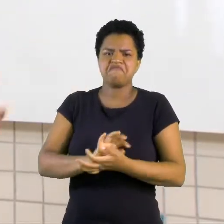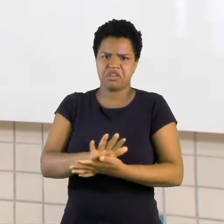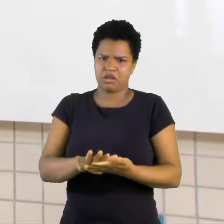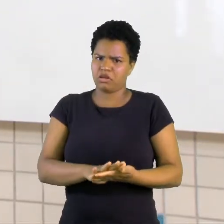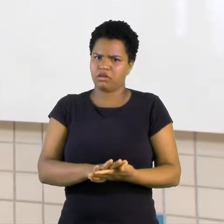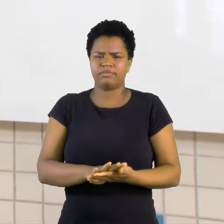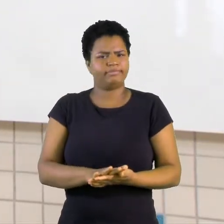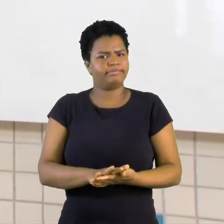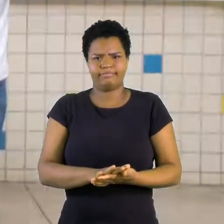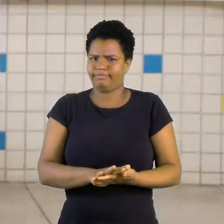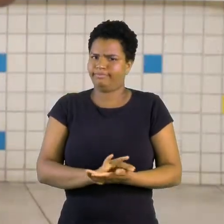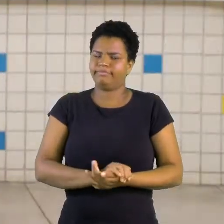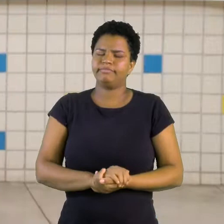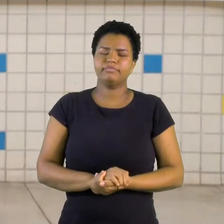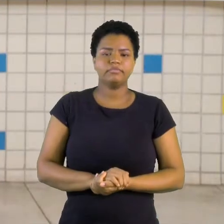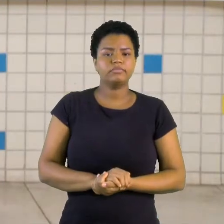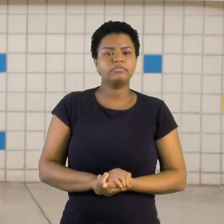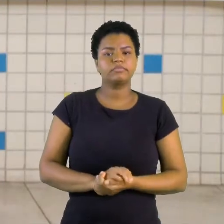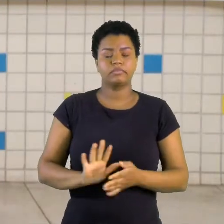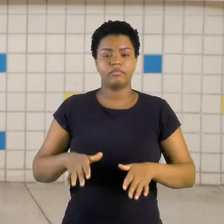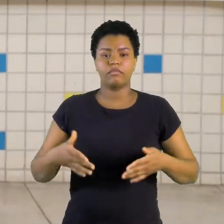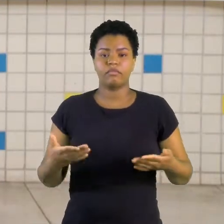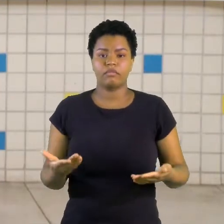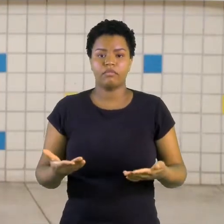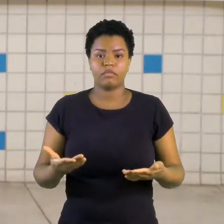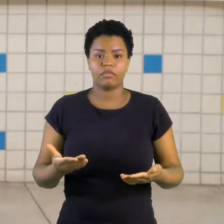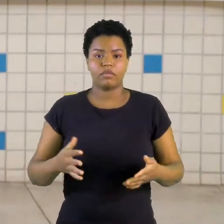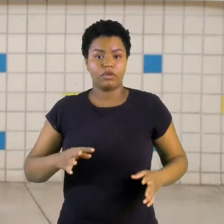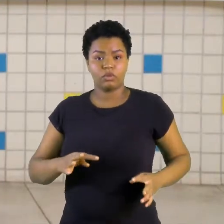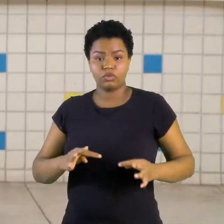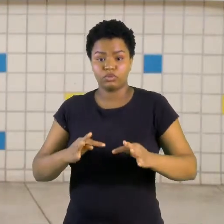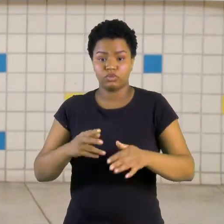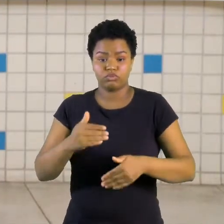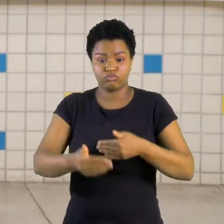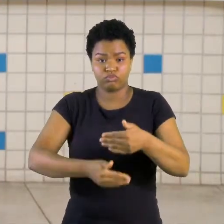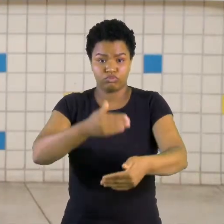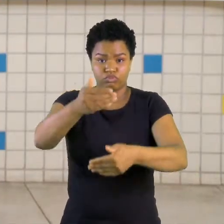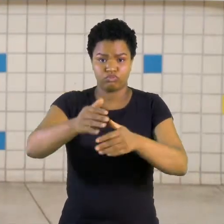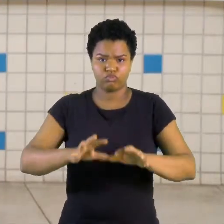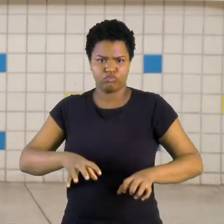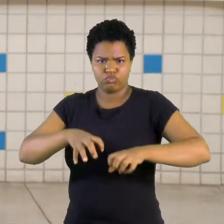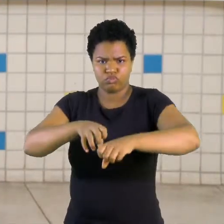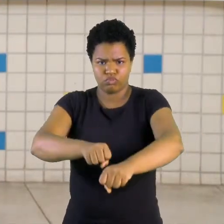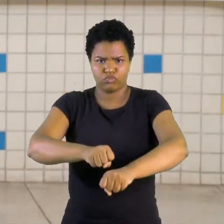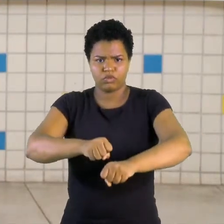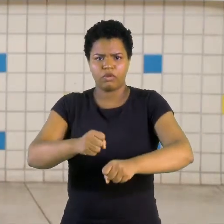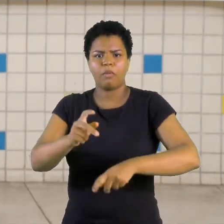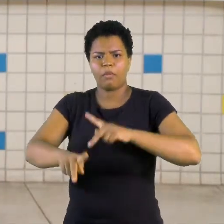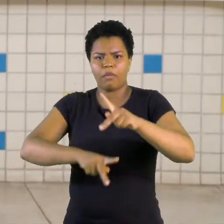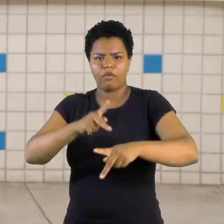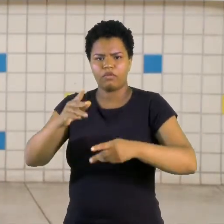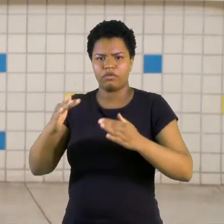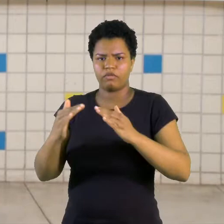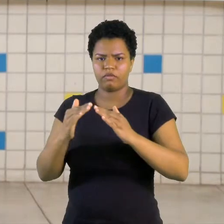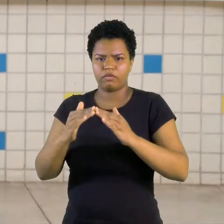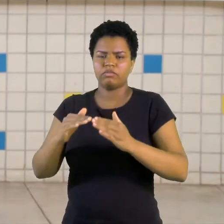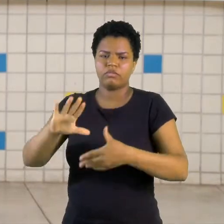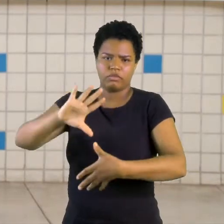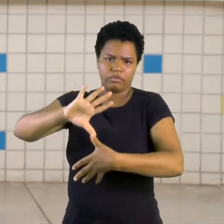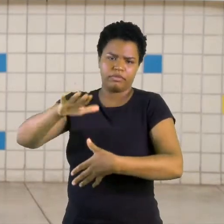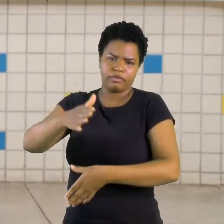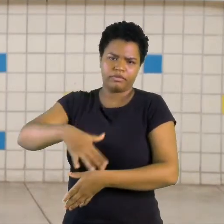nada. Diante disso, todo esse processo de dominação desses povos que viviam aqui na América foi uma dominação